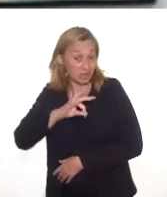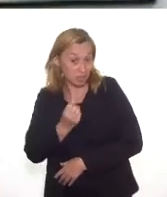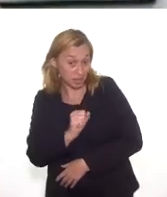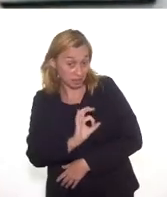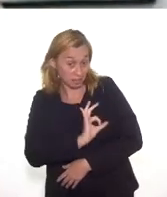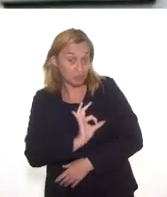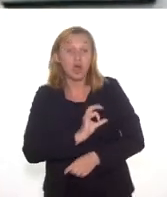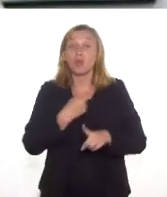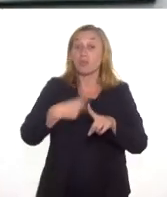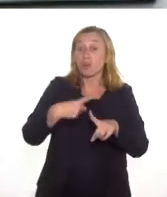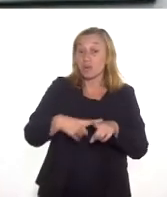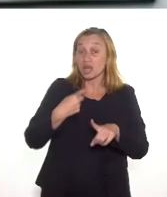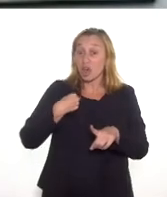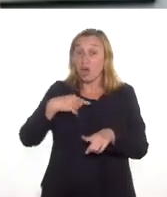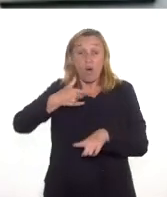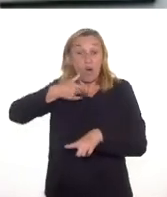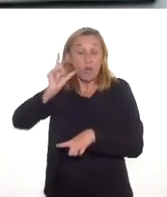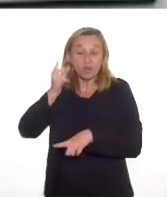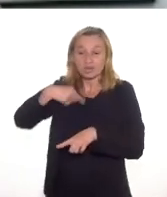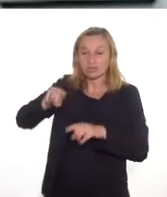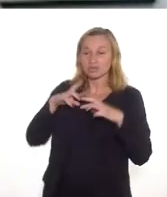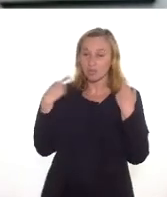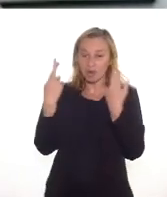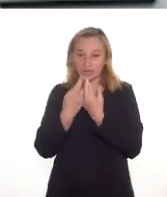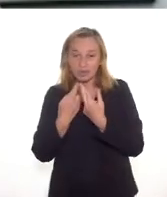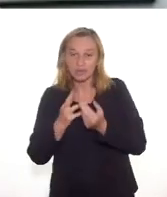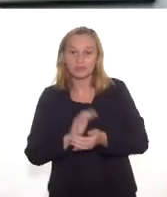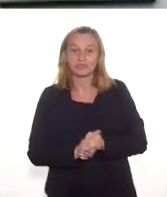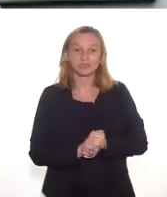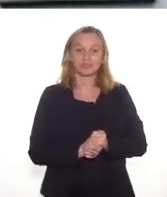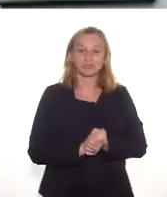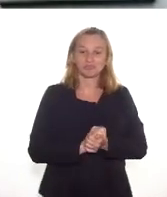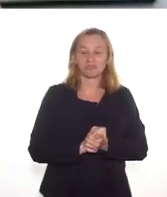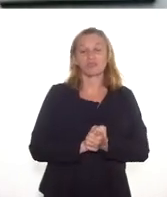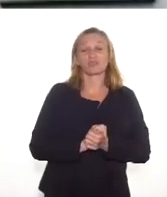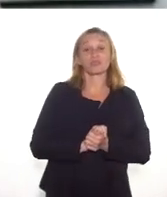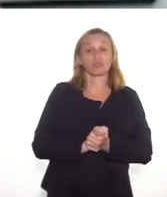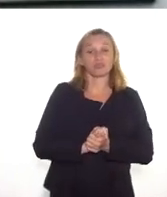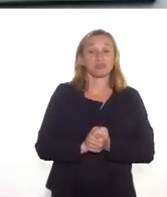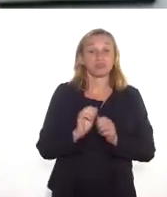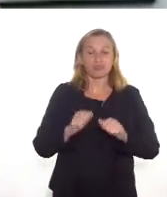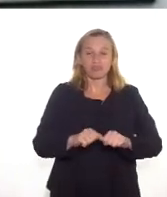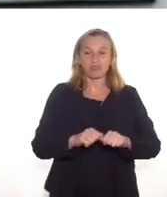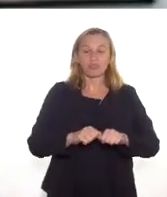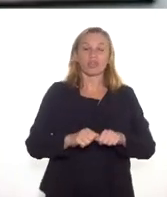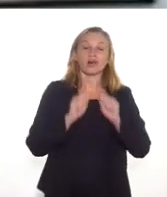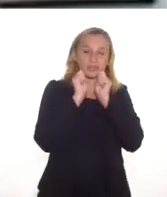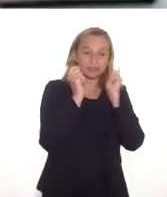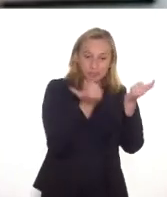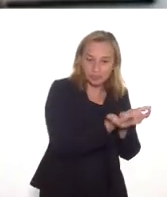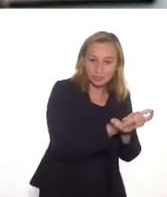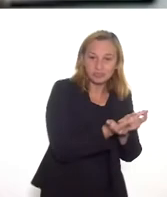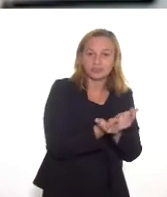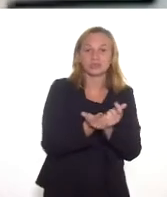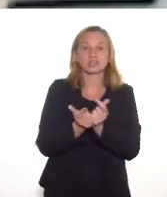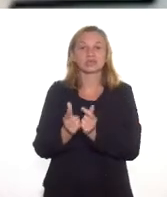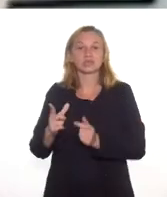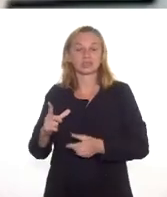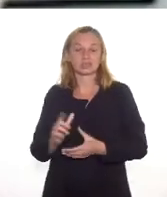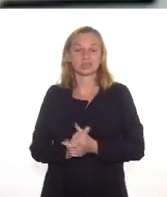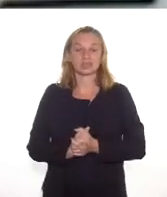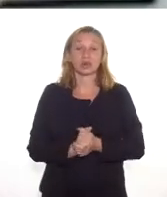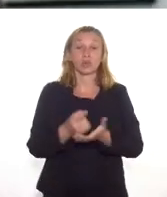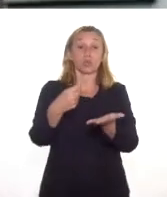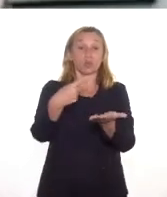porque participamos ontem de uma reunião. A Assembleia Legislativa tem no seu mister